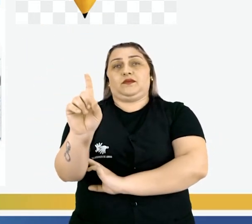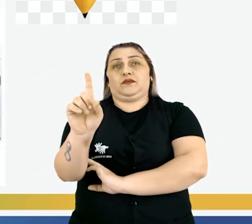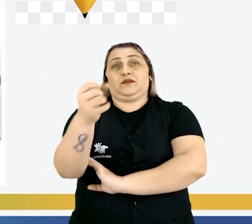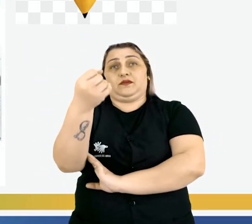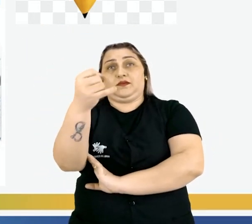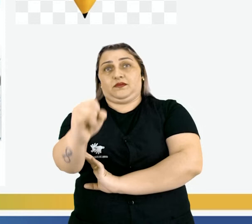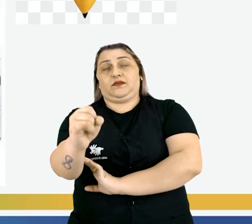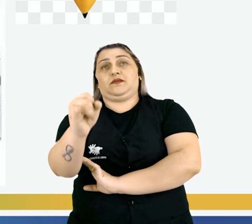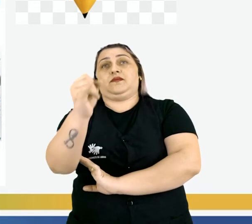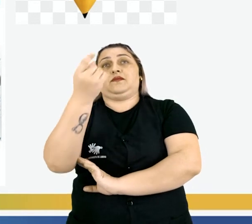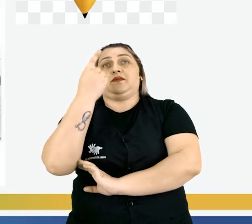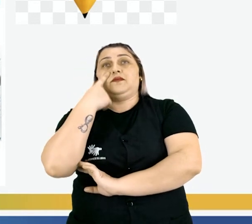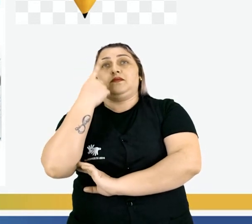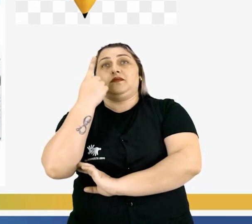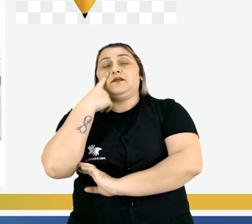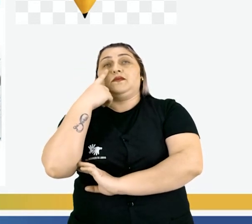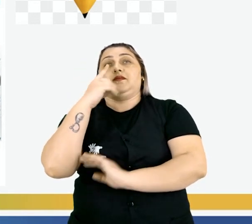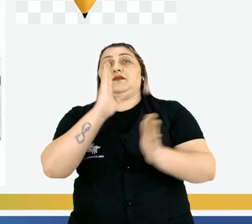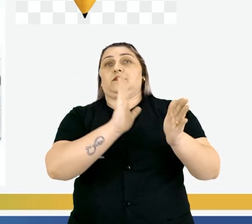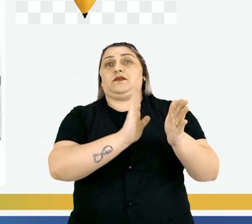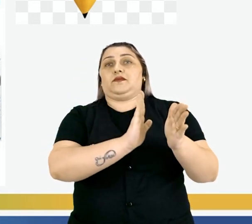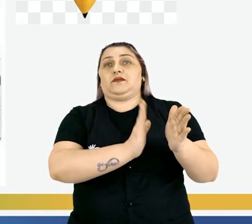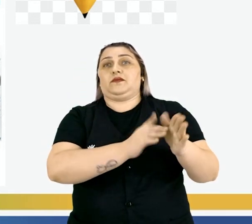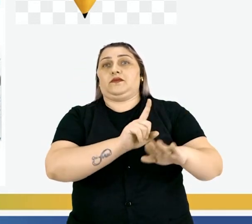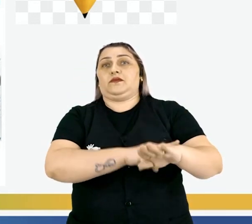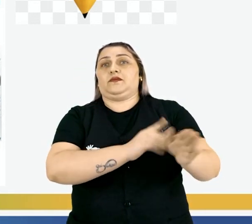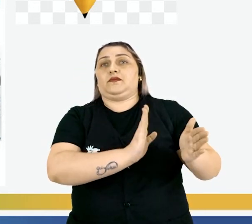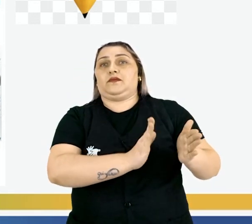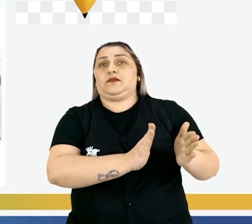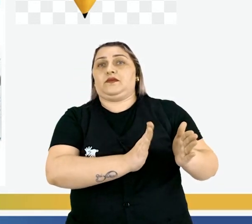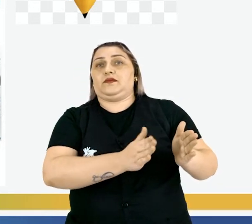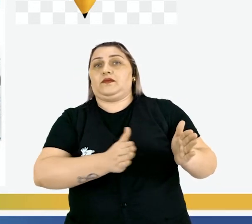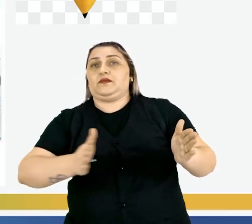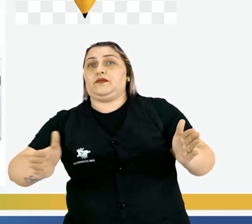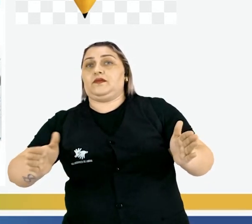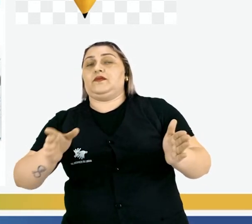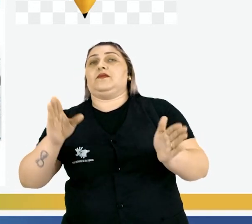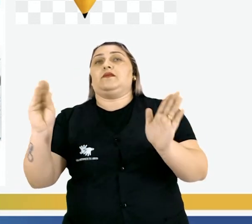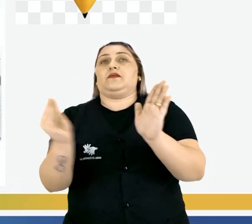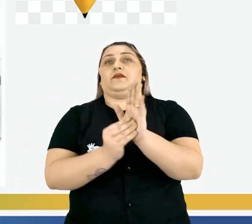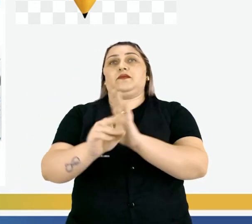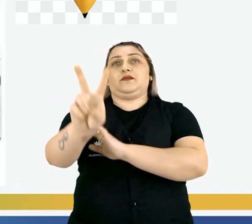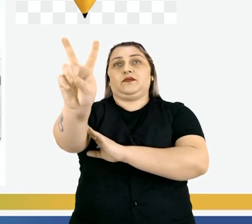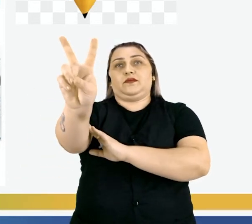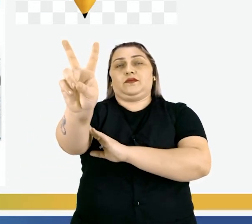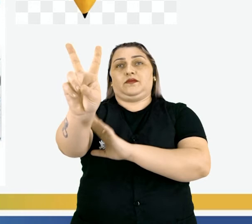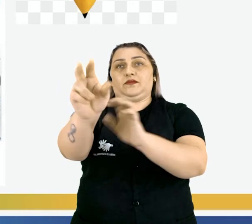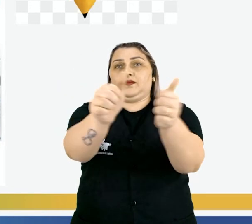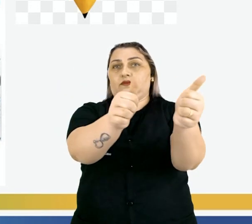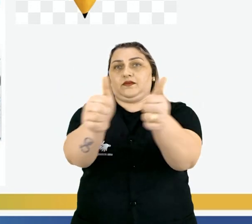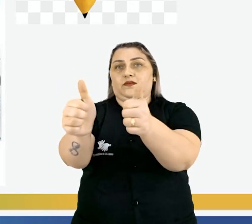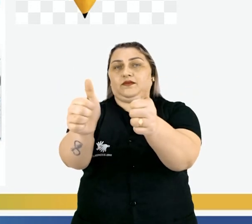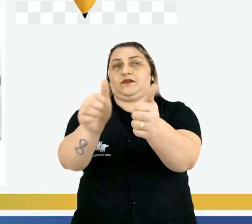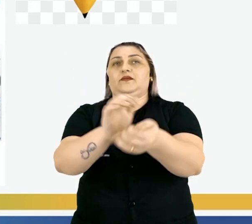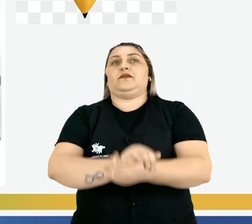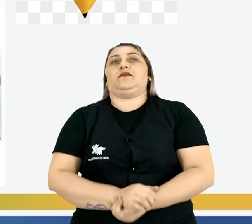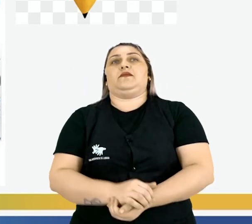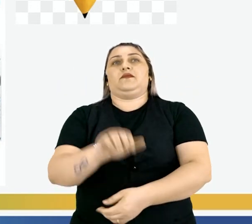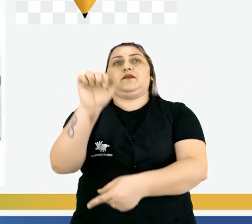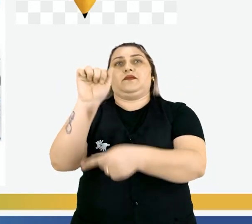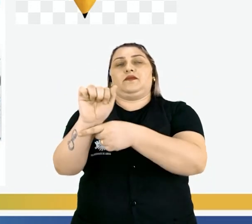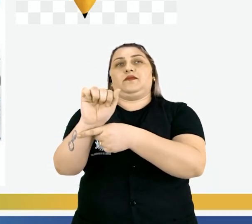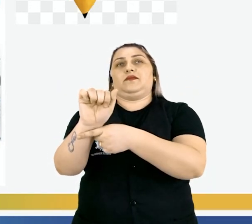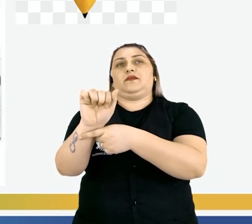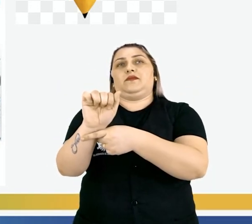Se você observar que está relacionado ao tempo cronológico, você vai colocar número 2. Ok. Letra